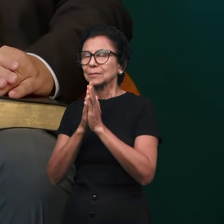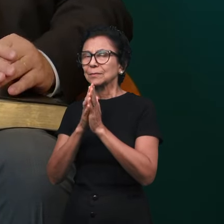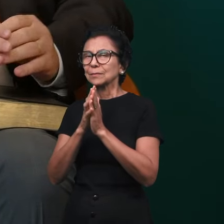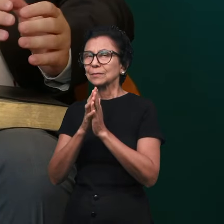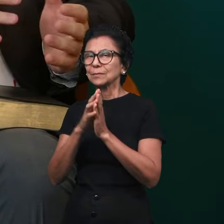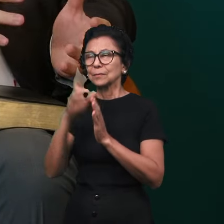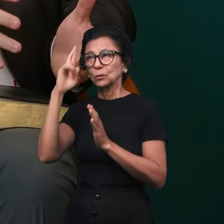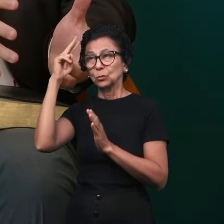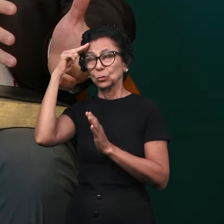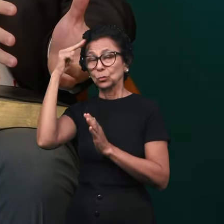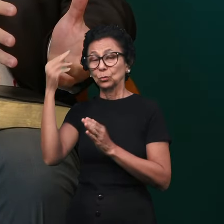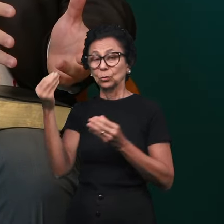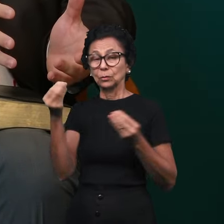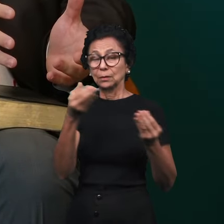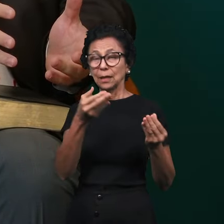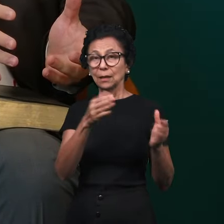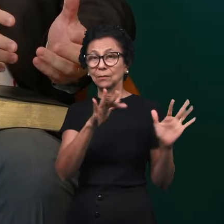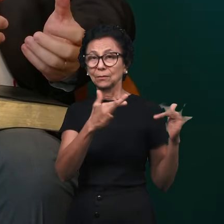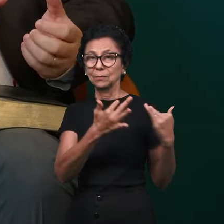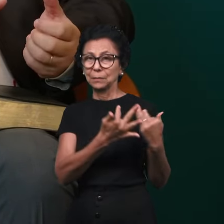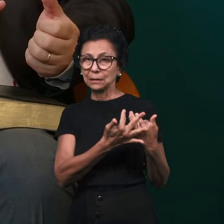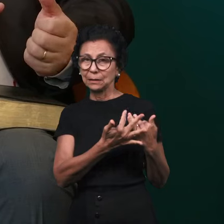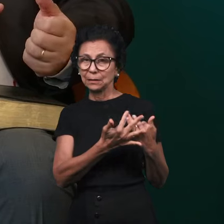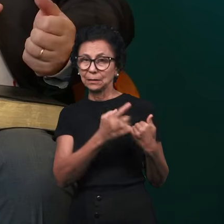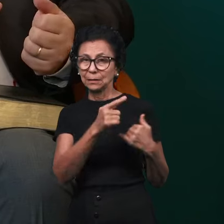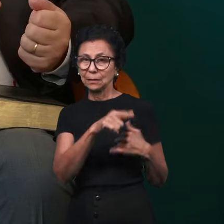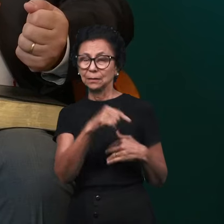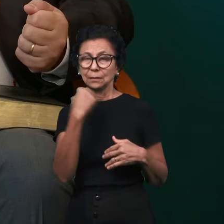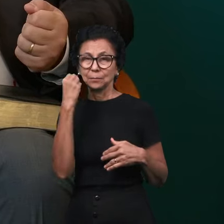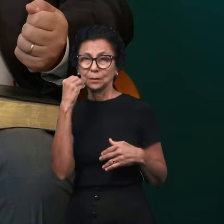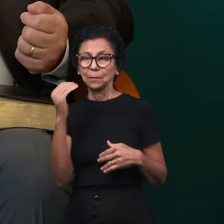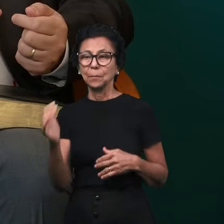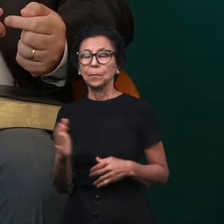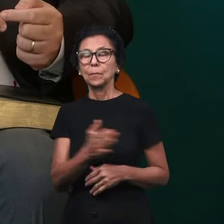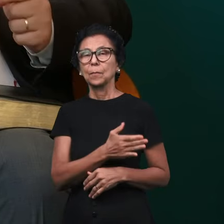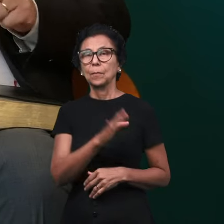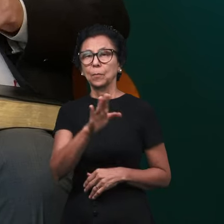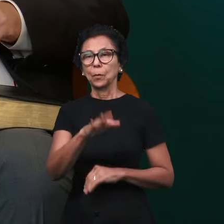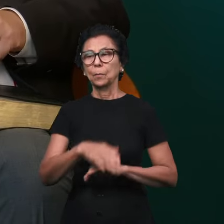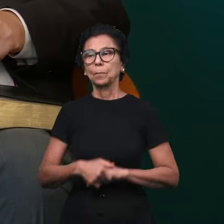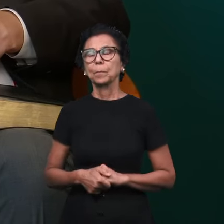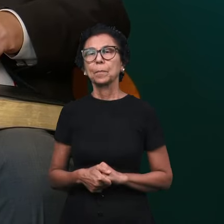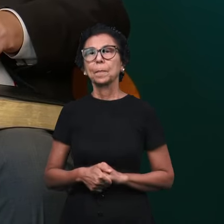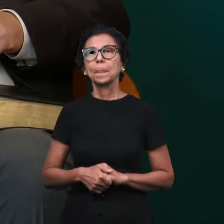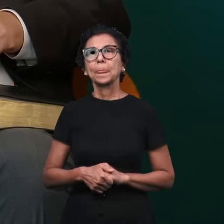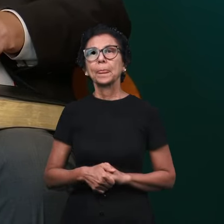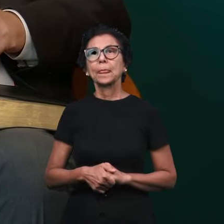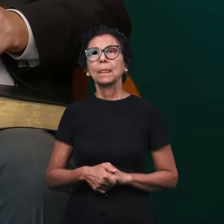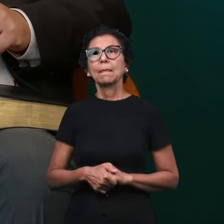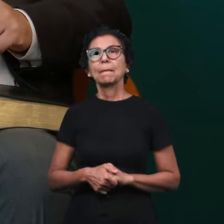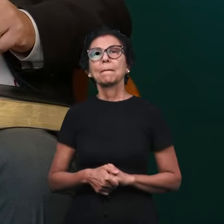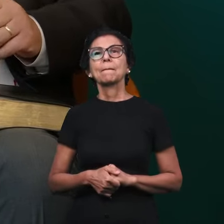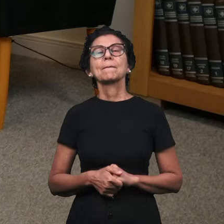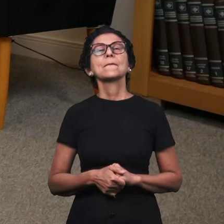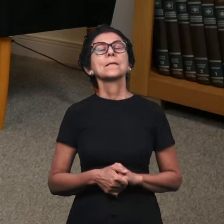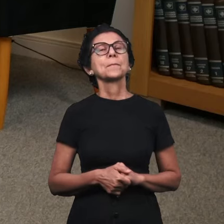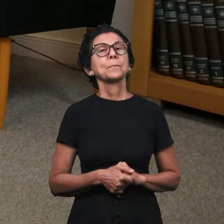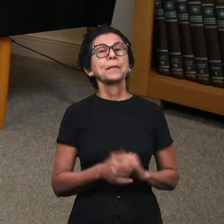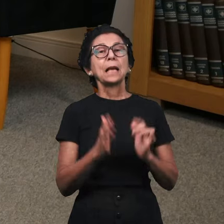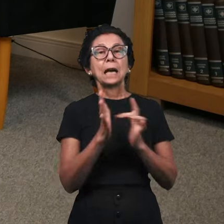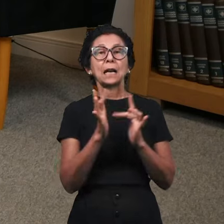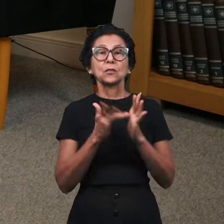experiência. Depois disso, o Senhor mostrou a ele para descer para o Egito em sonho. Quando Jesus já